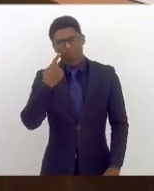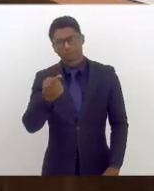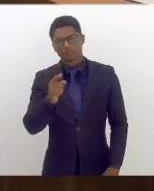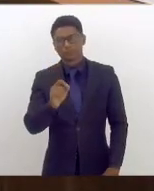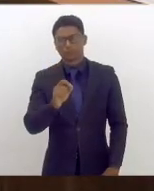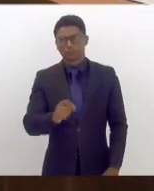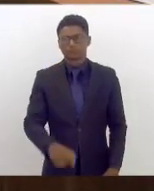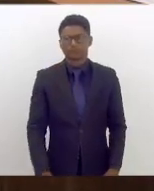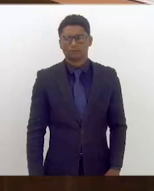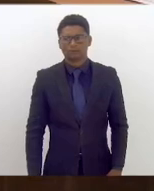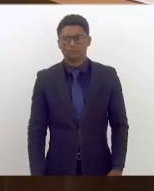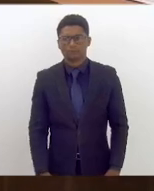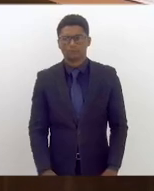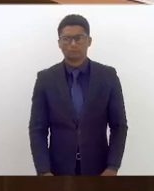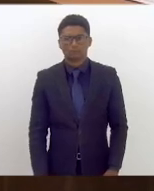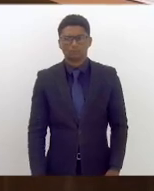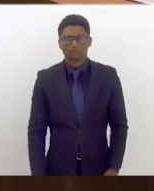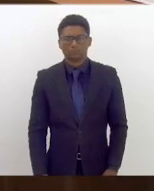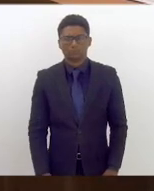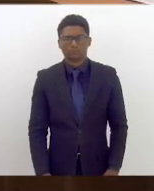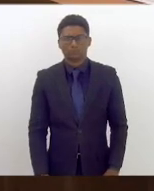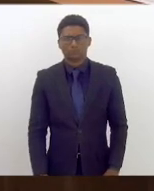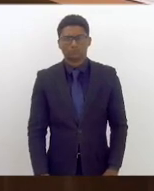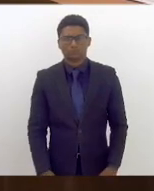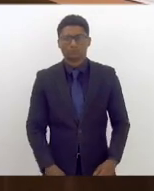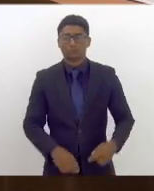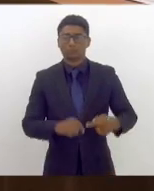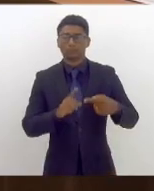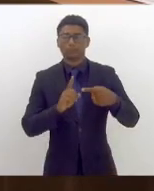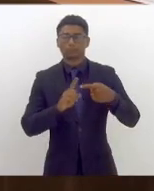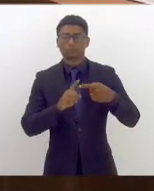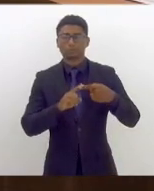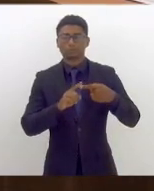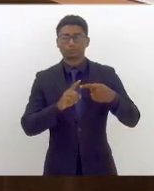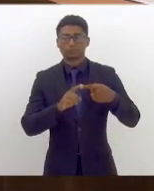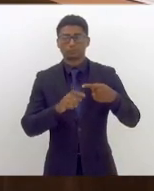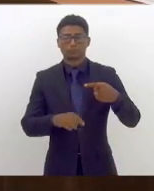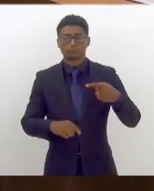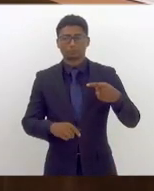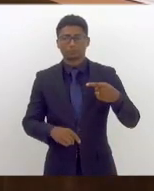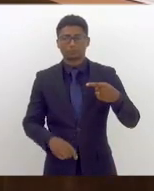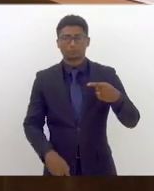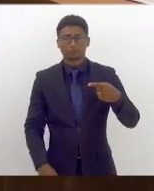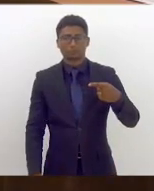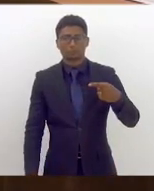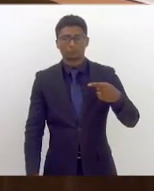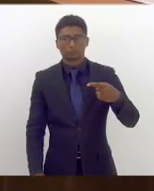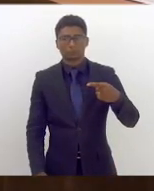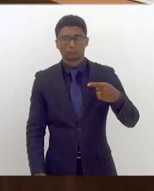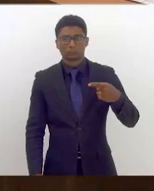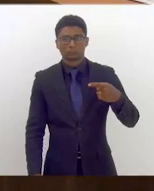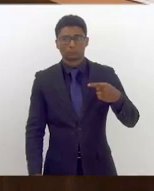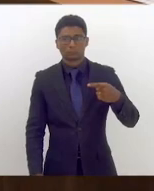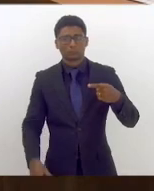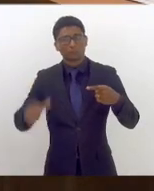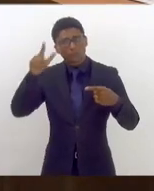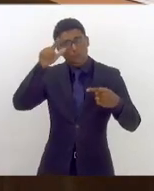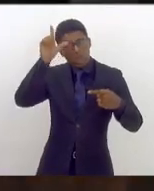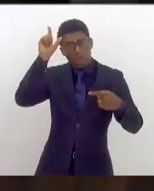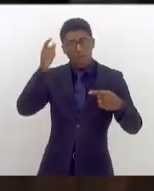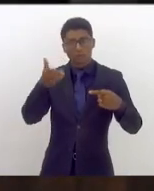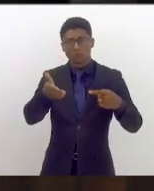que não estamos maduros Deputado Luiz Paulo